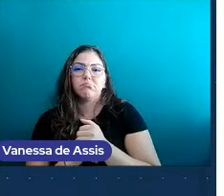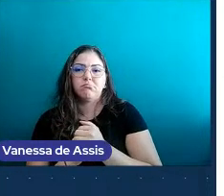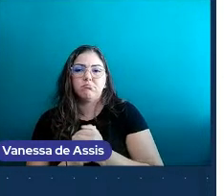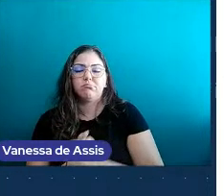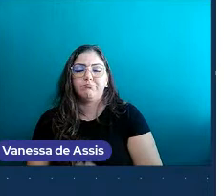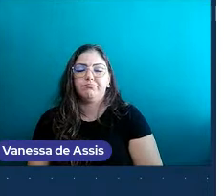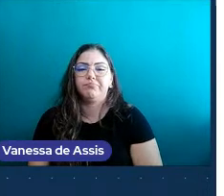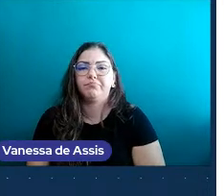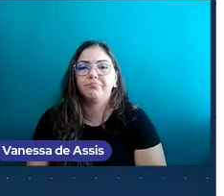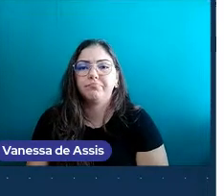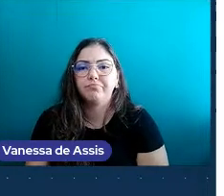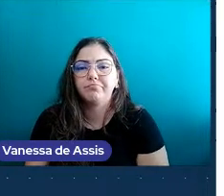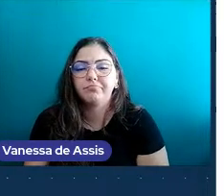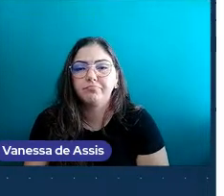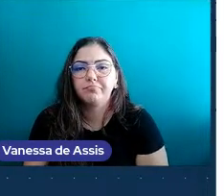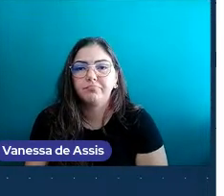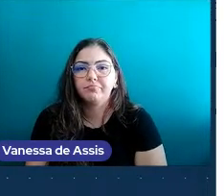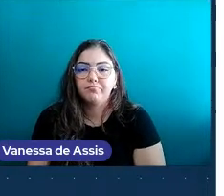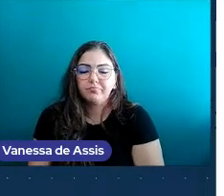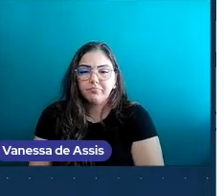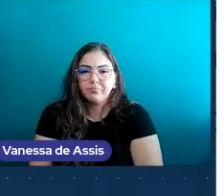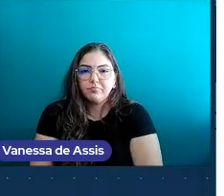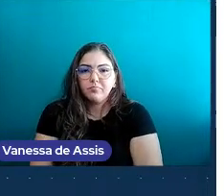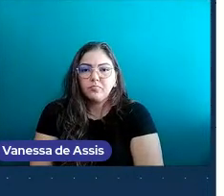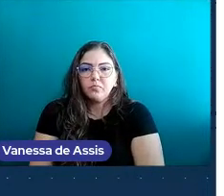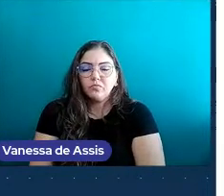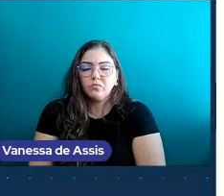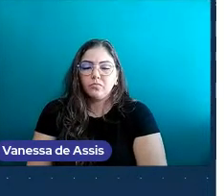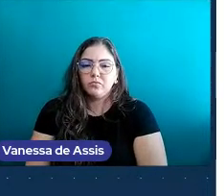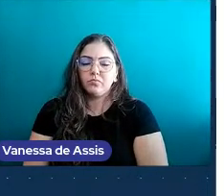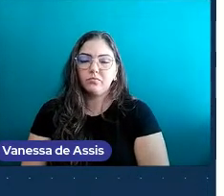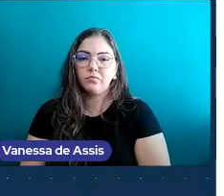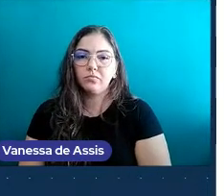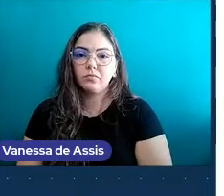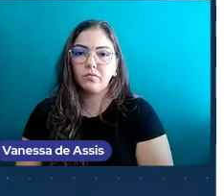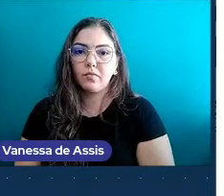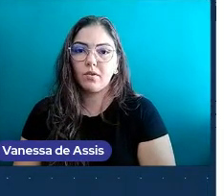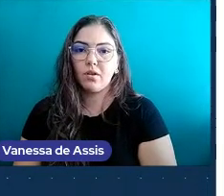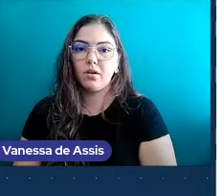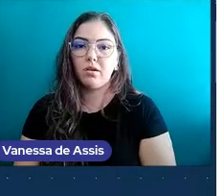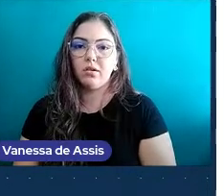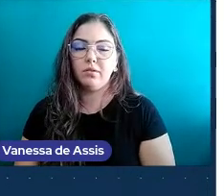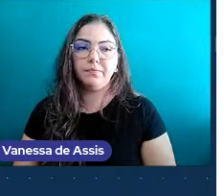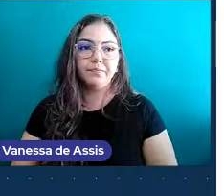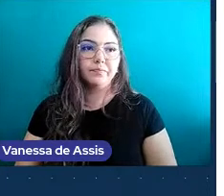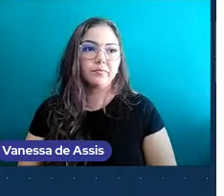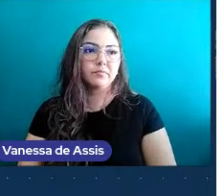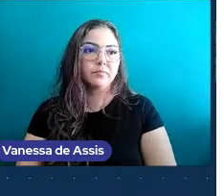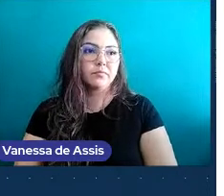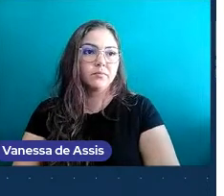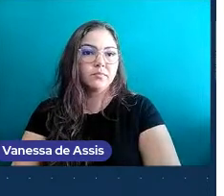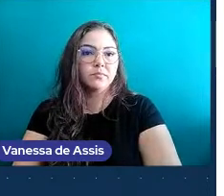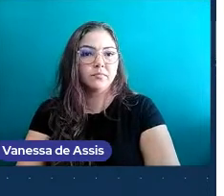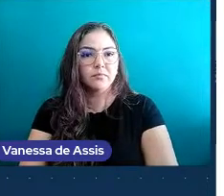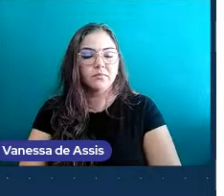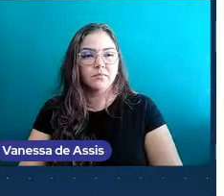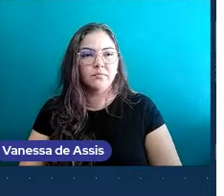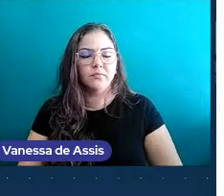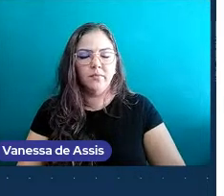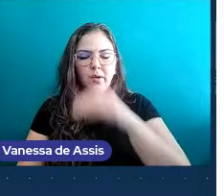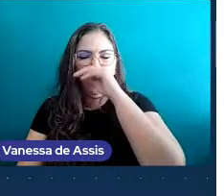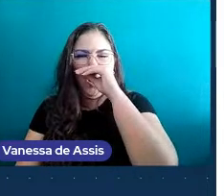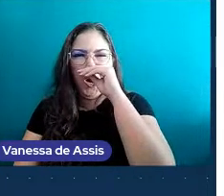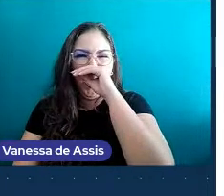Sobre a adequação dos dados, a gente tem uma série aí de questões para se debruçar. Primeira